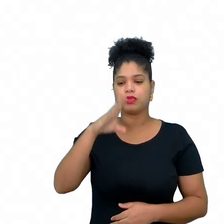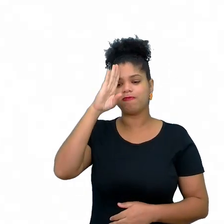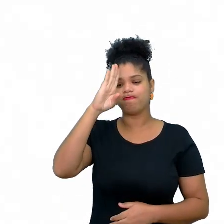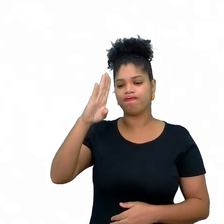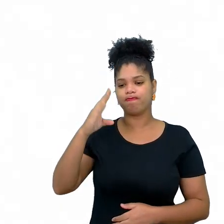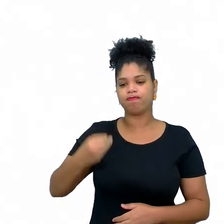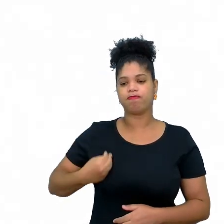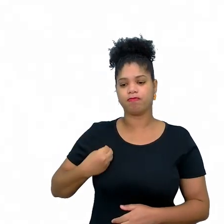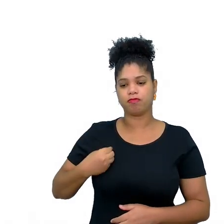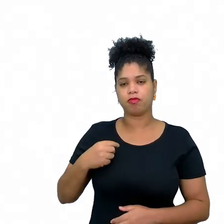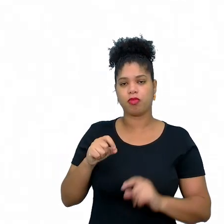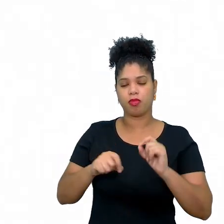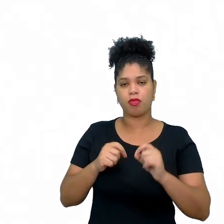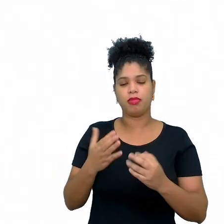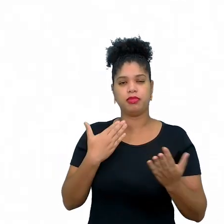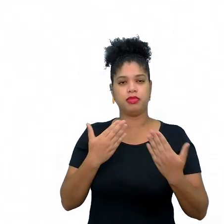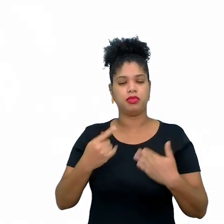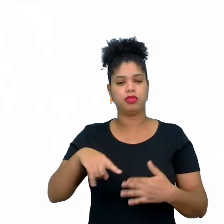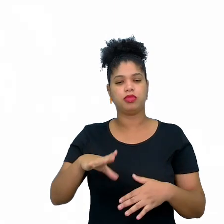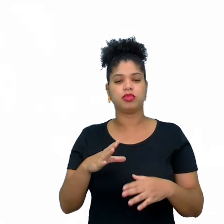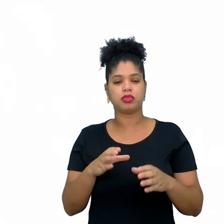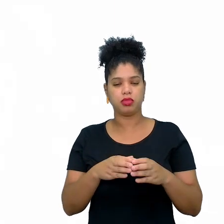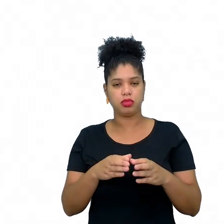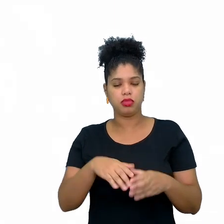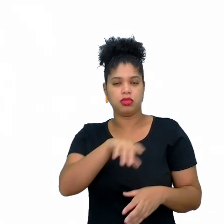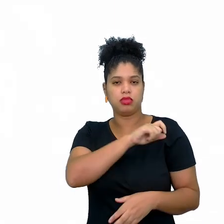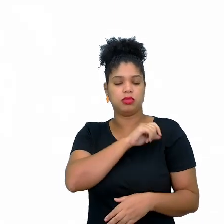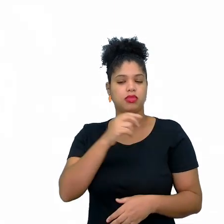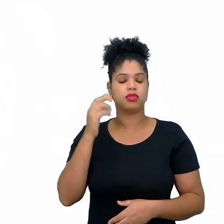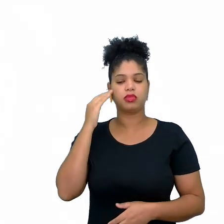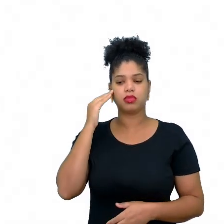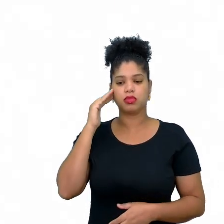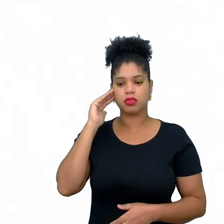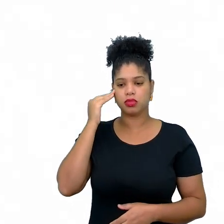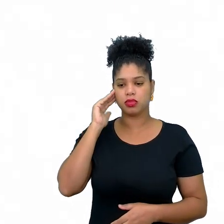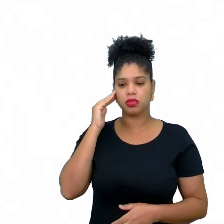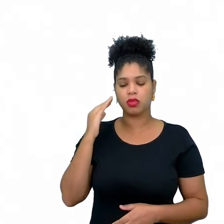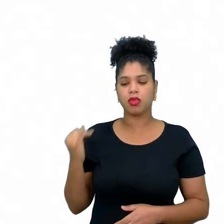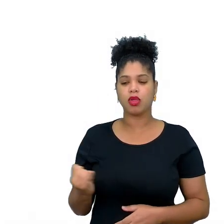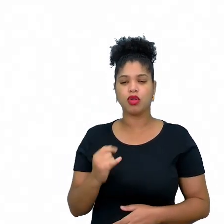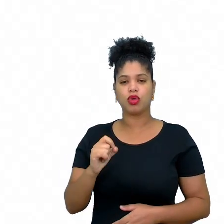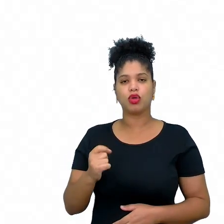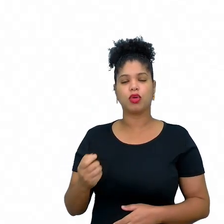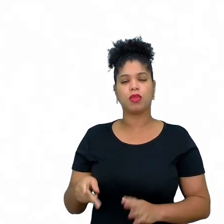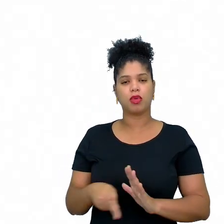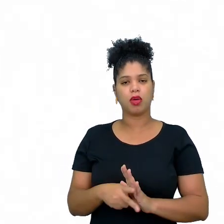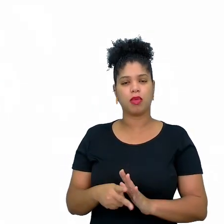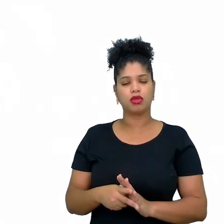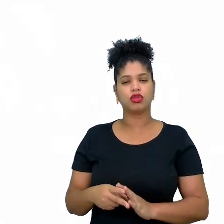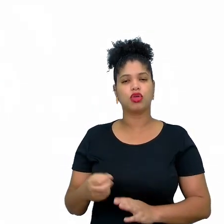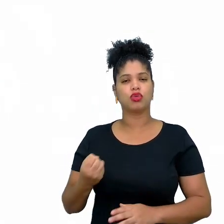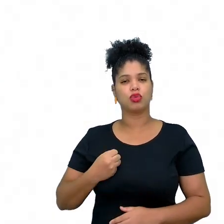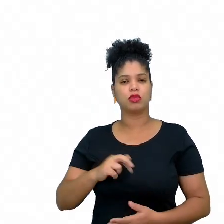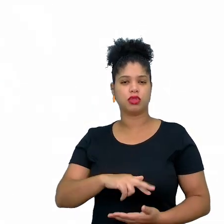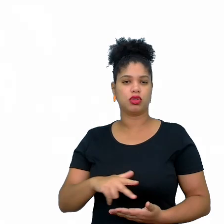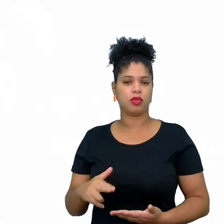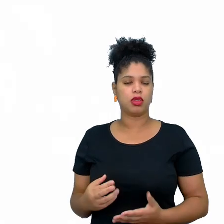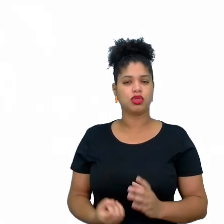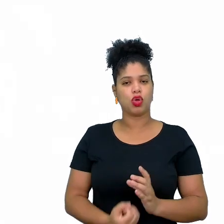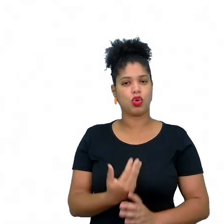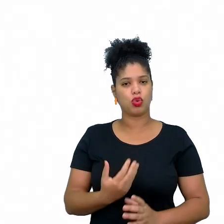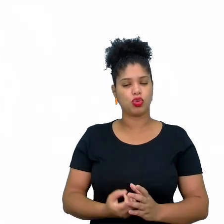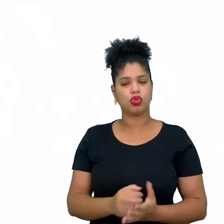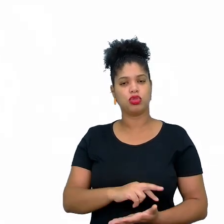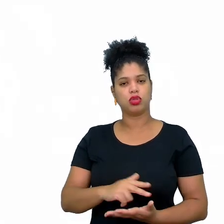né, conversar, discutir com eles a importância que tem esses números, né, como surgiram também